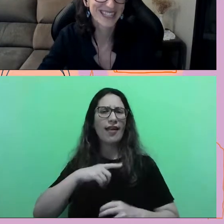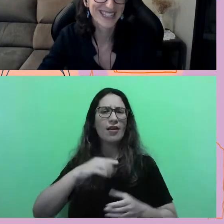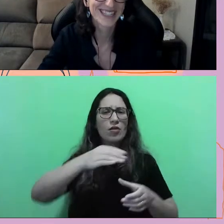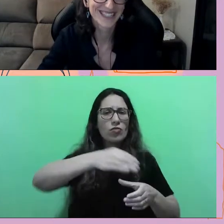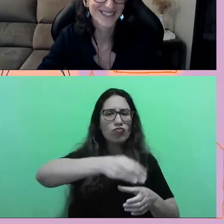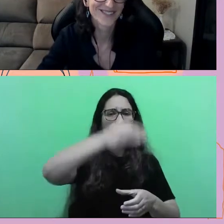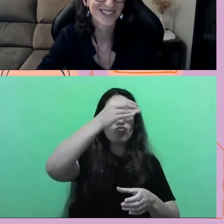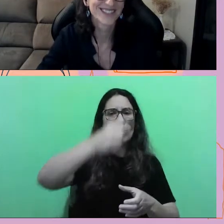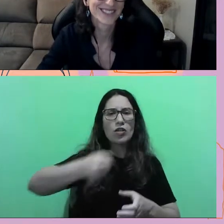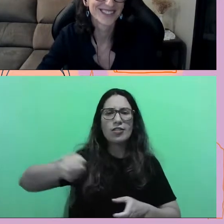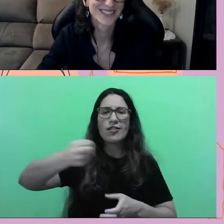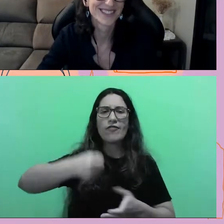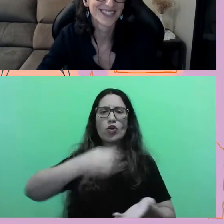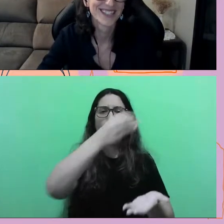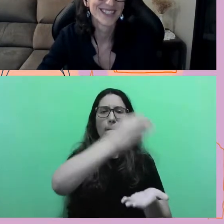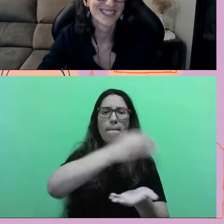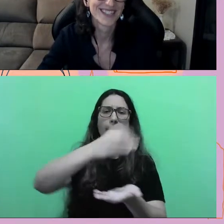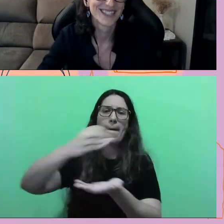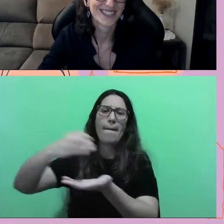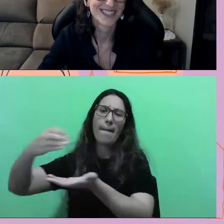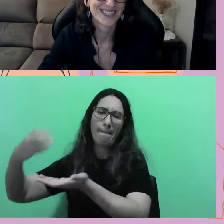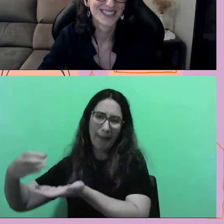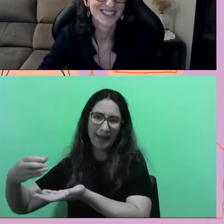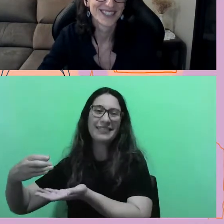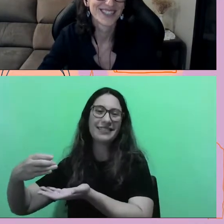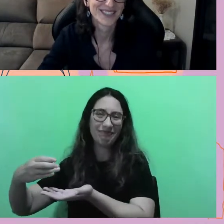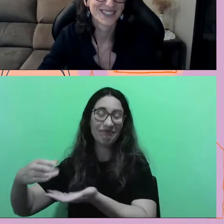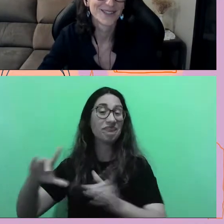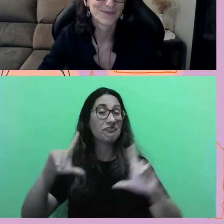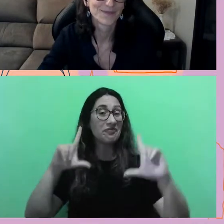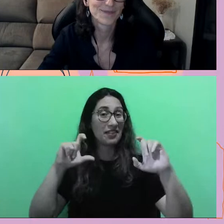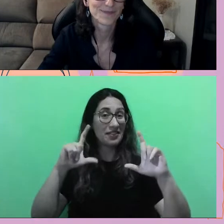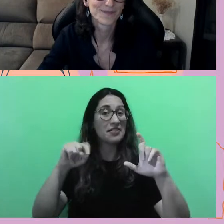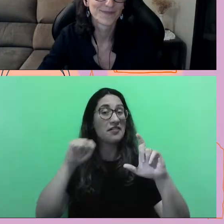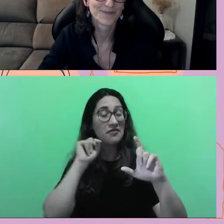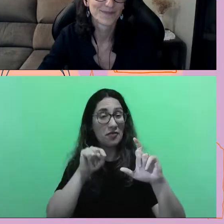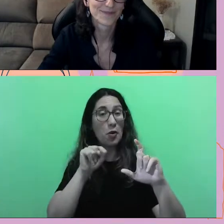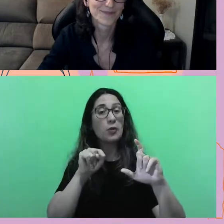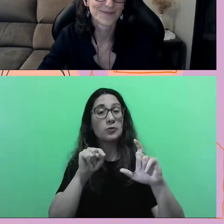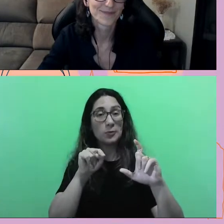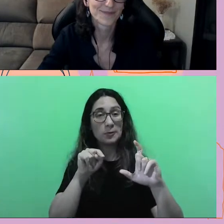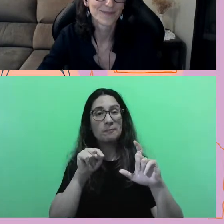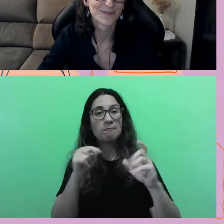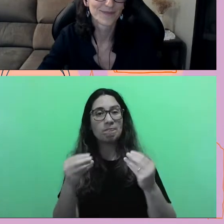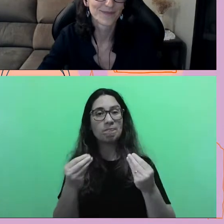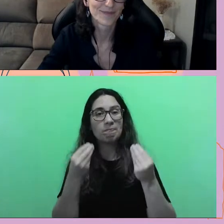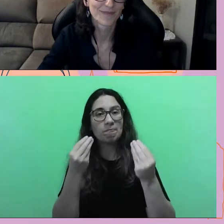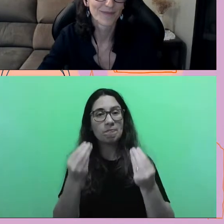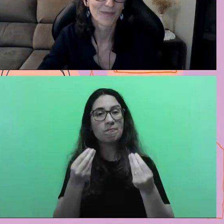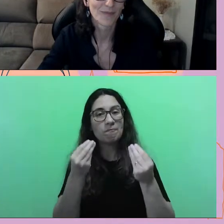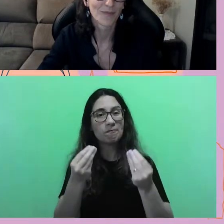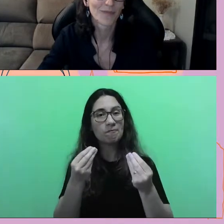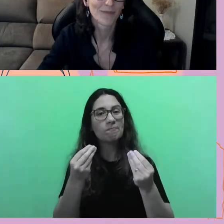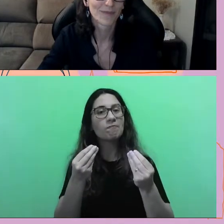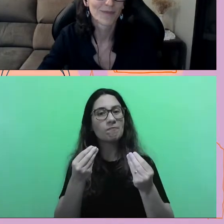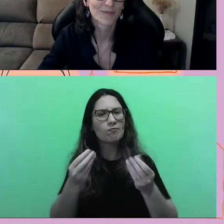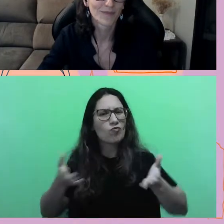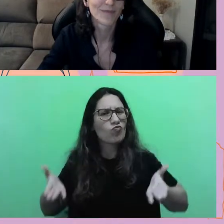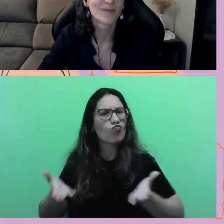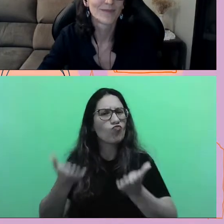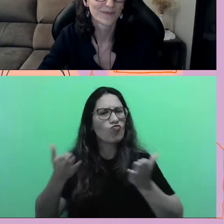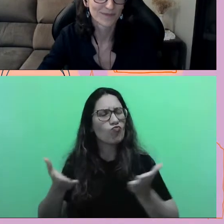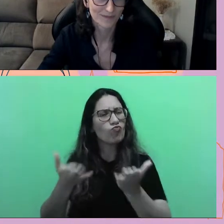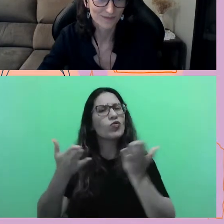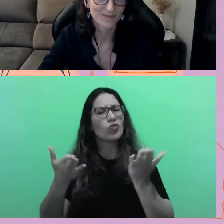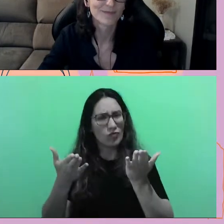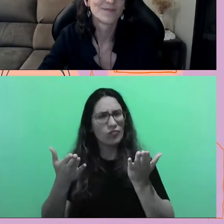em cima. Né? Então, essa foto ela acaba sendo o que motivou